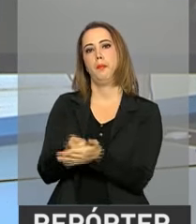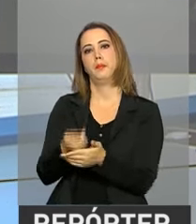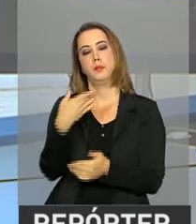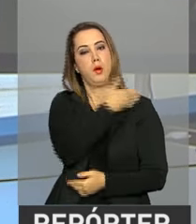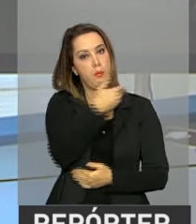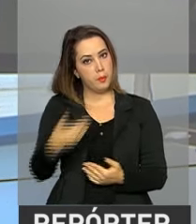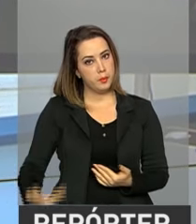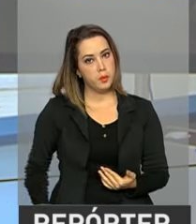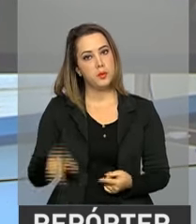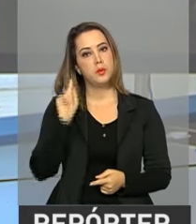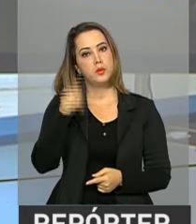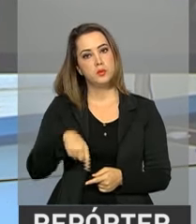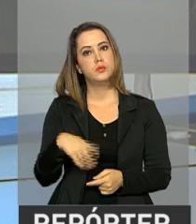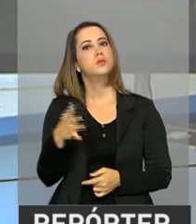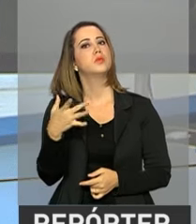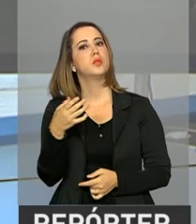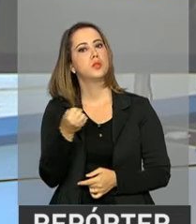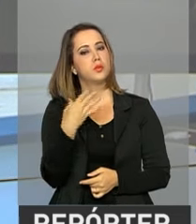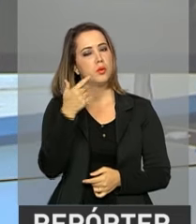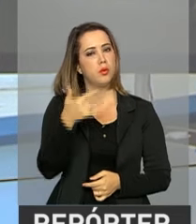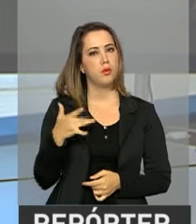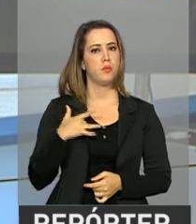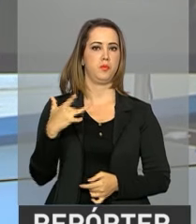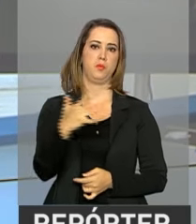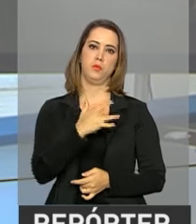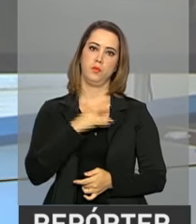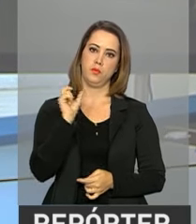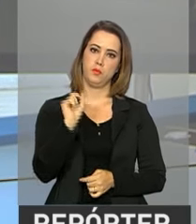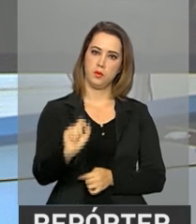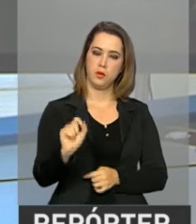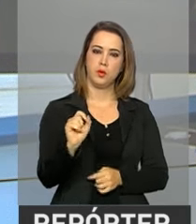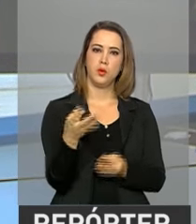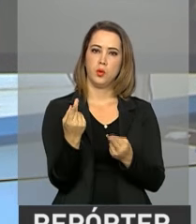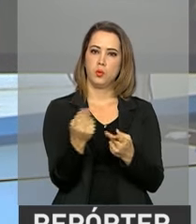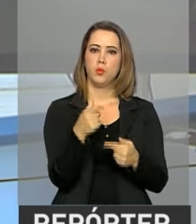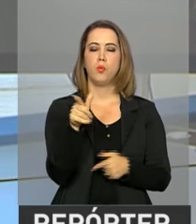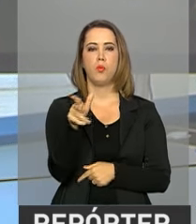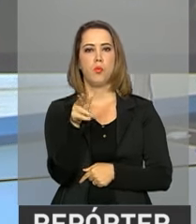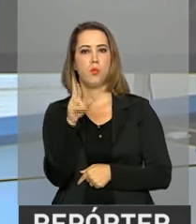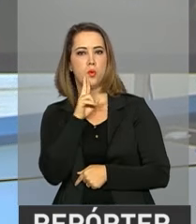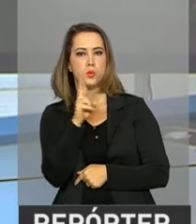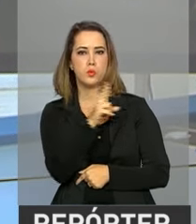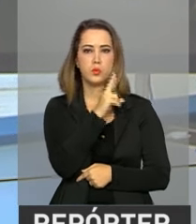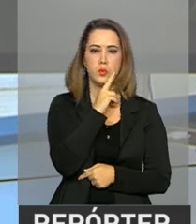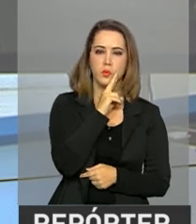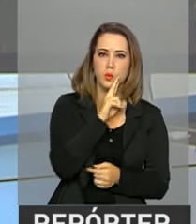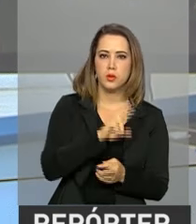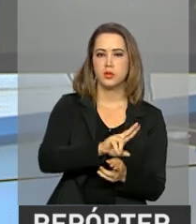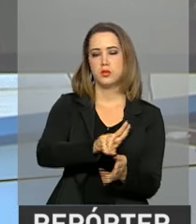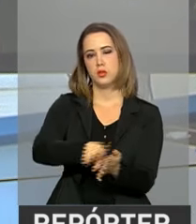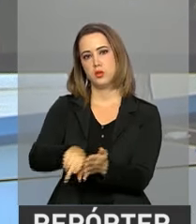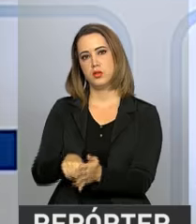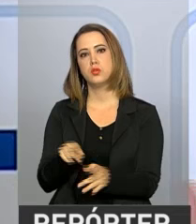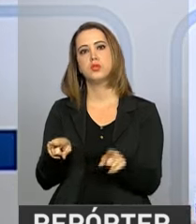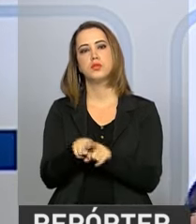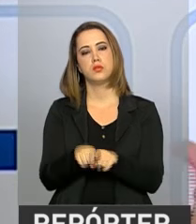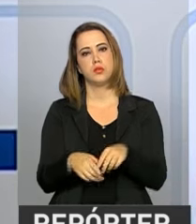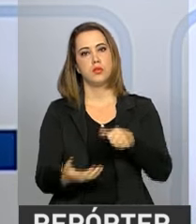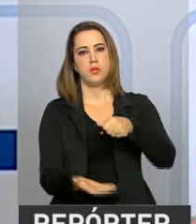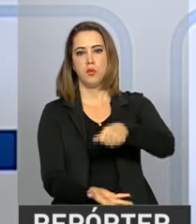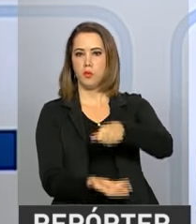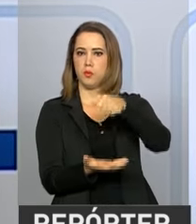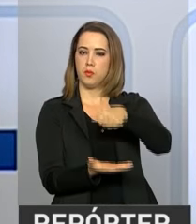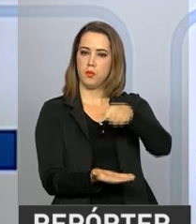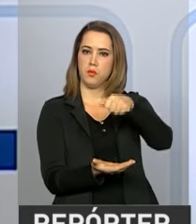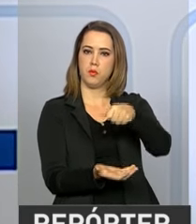dinheiro público sejam saudáveis, como os fornecidos para restaurantes populares e cestas básicas. Vamos